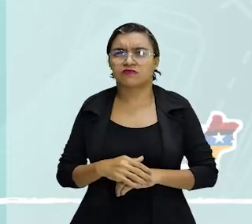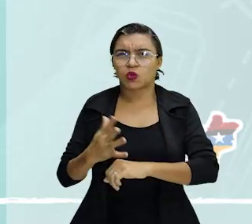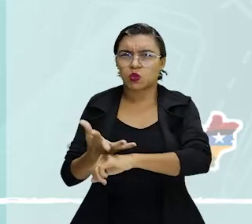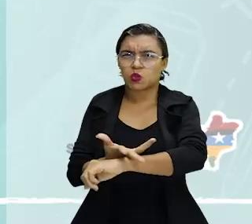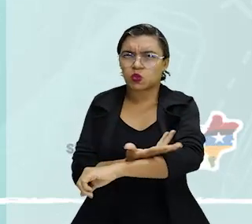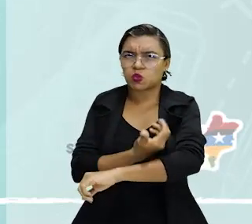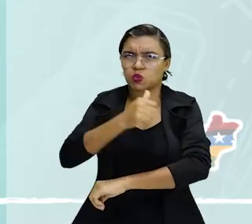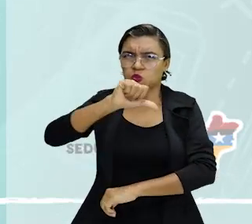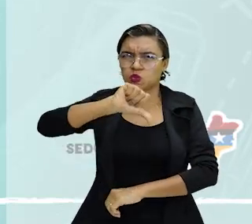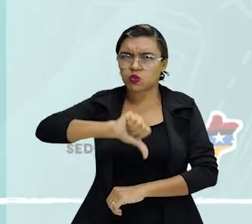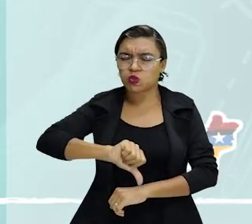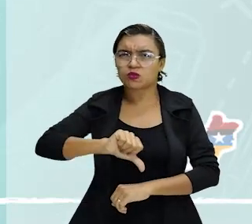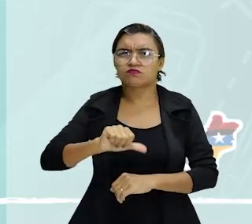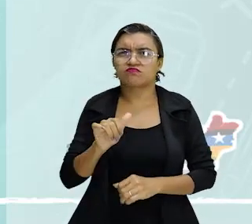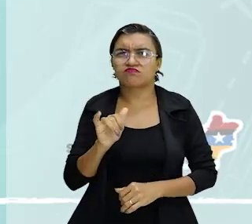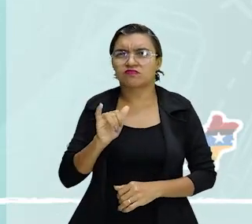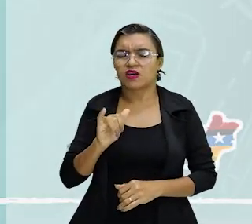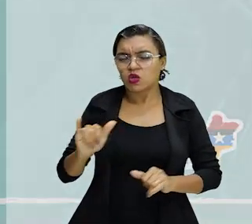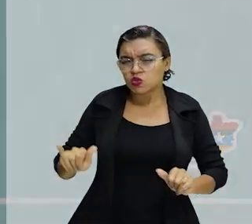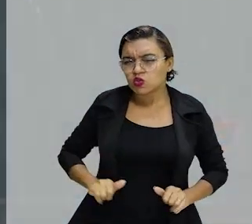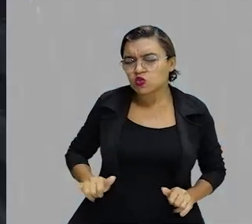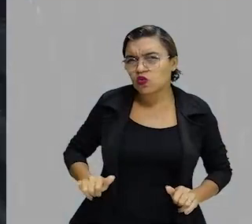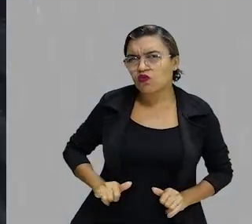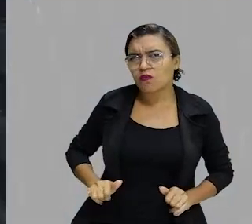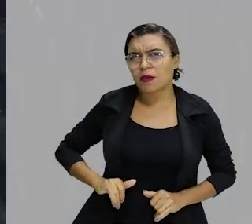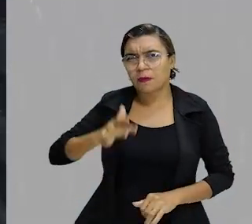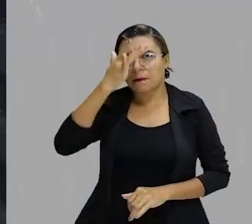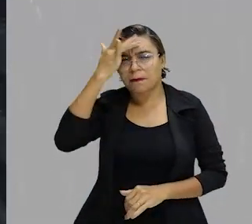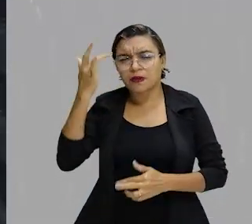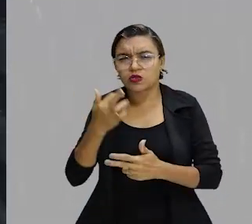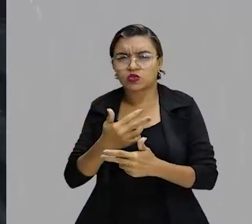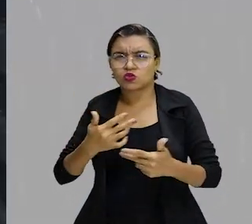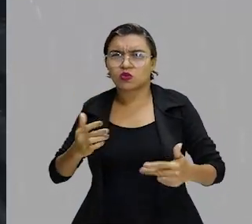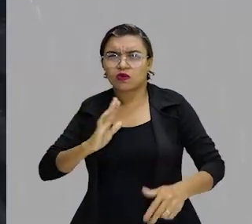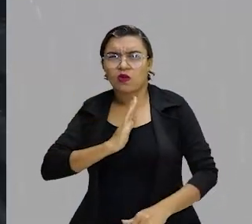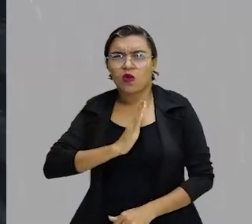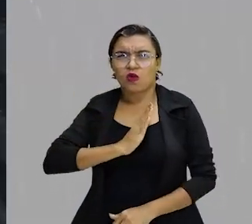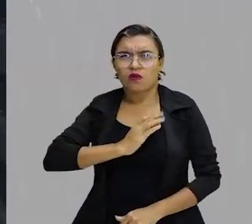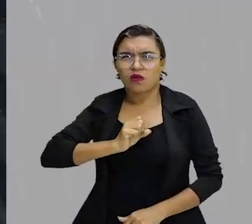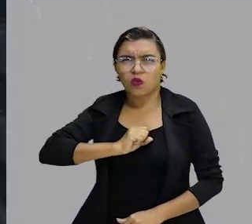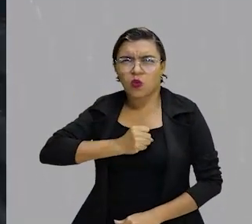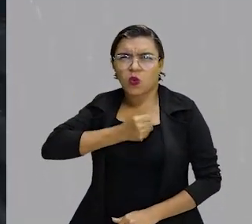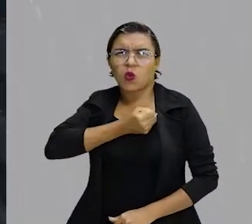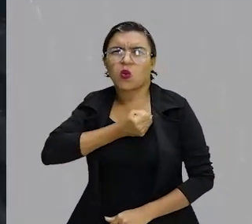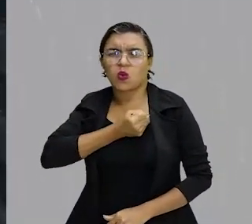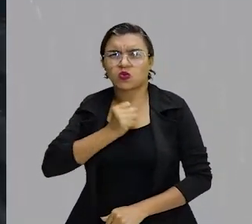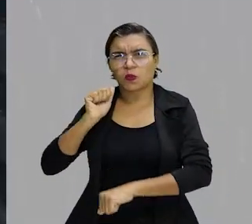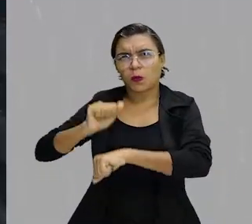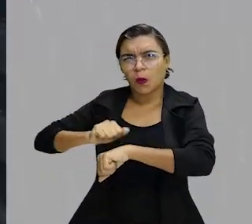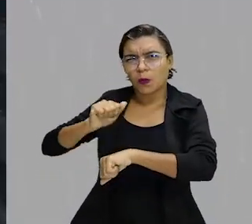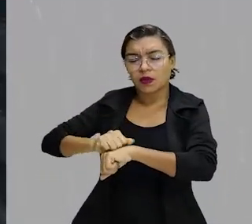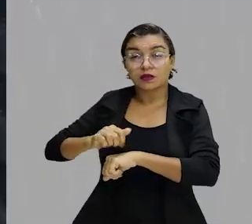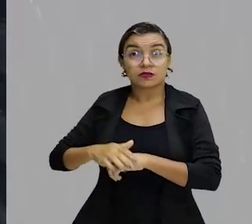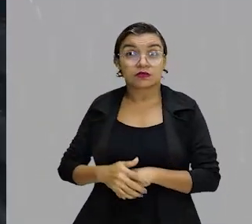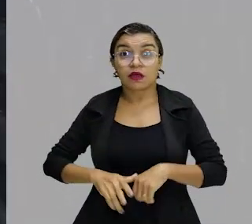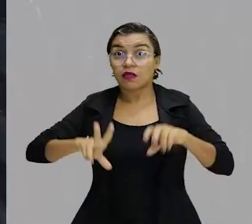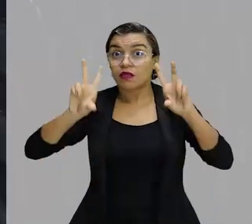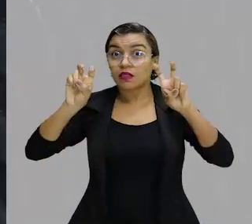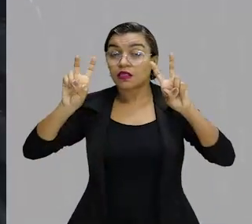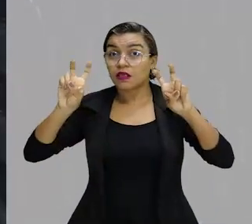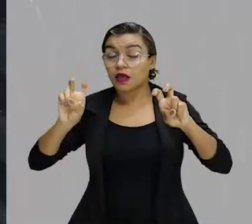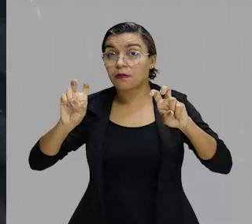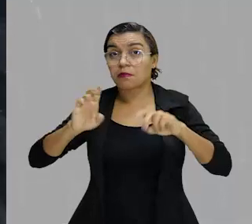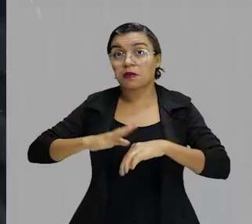mais pesada, sofrimento humano, ódio, pobreza, então tem temas e abordagens bem